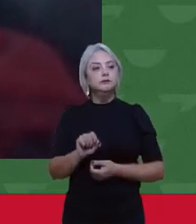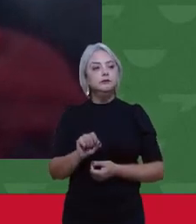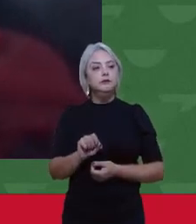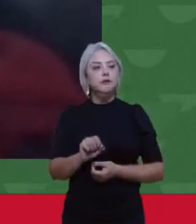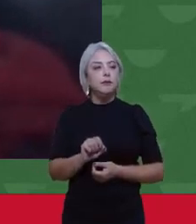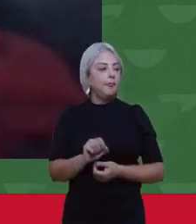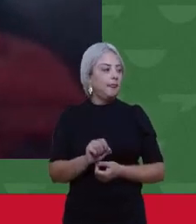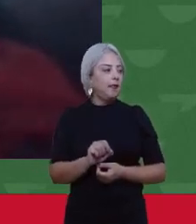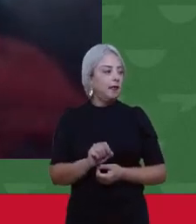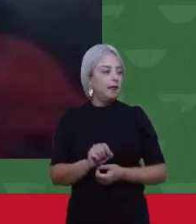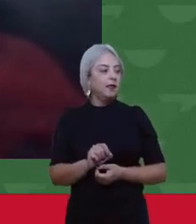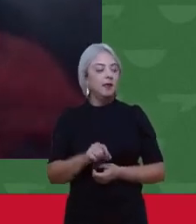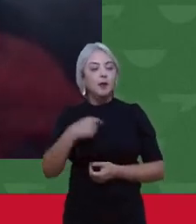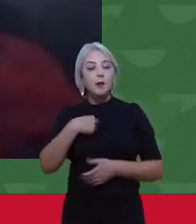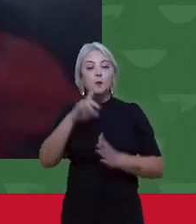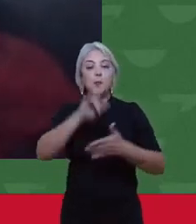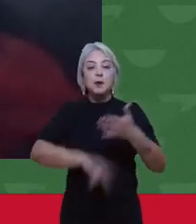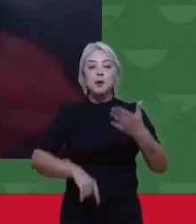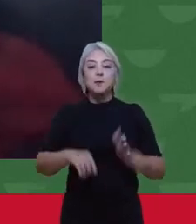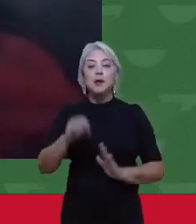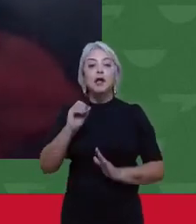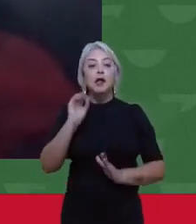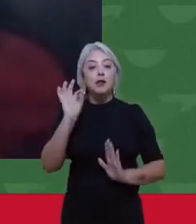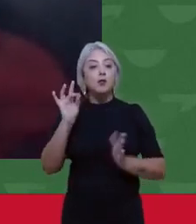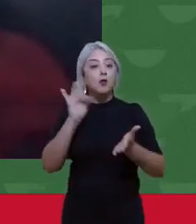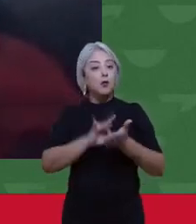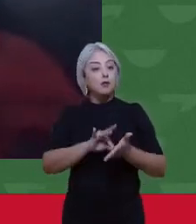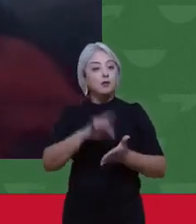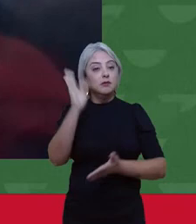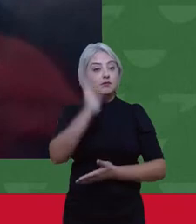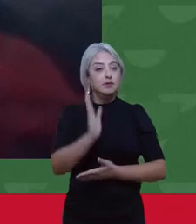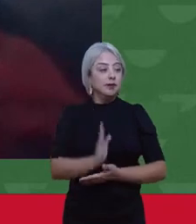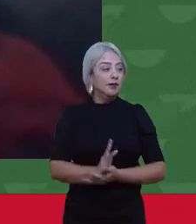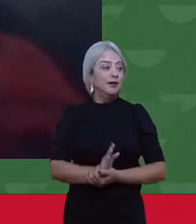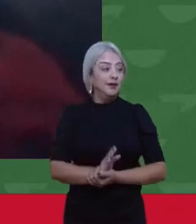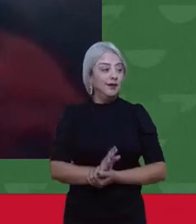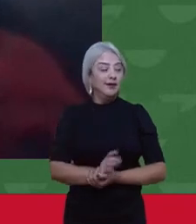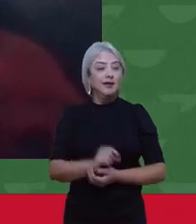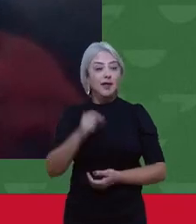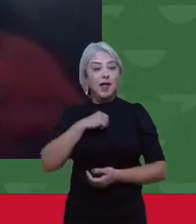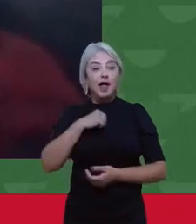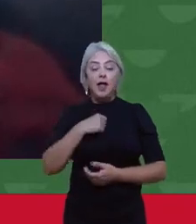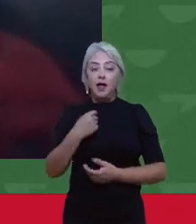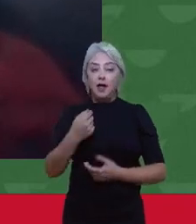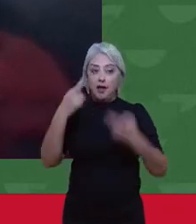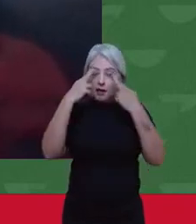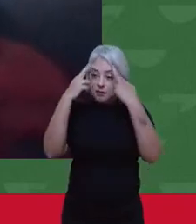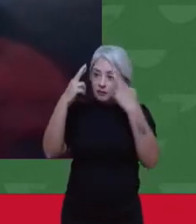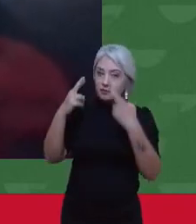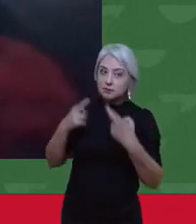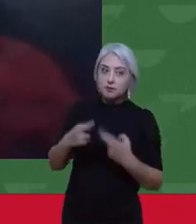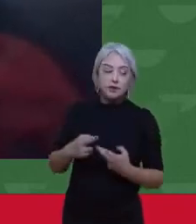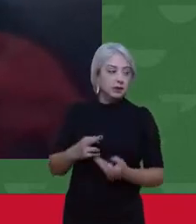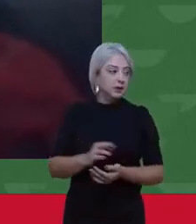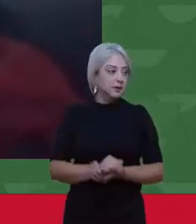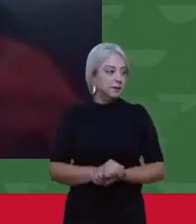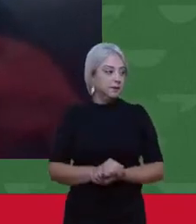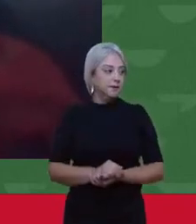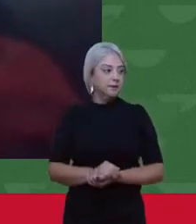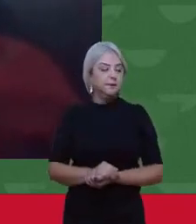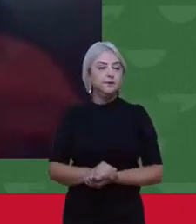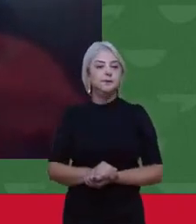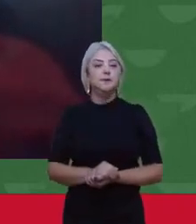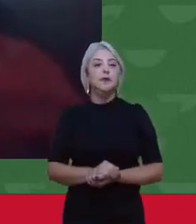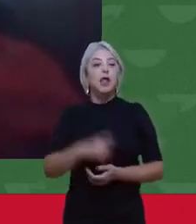primeiro documento oficial do Brasil assumindo a responsabilidade do Estado e dizendo que